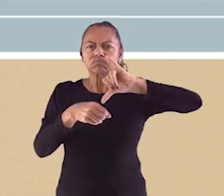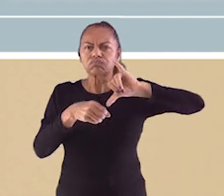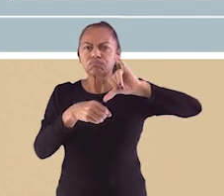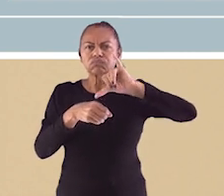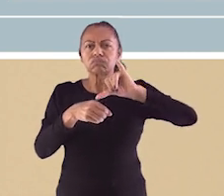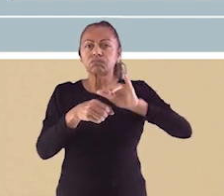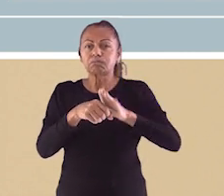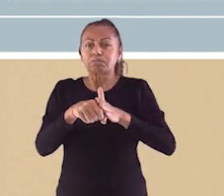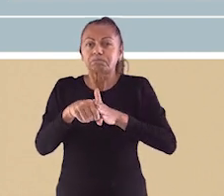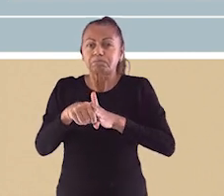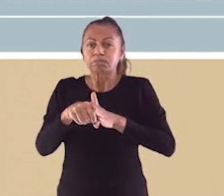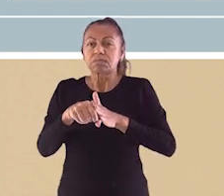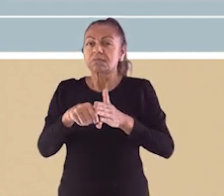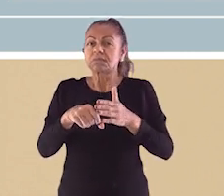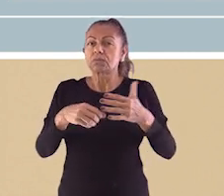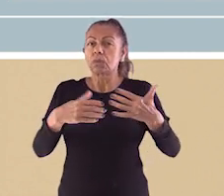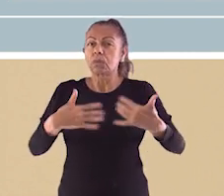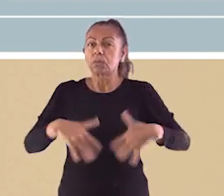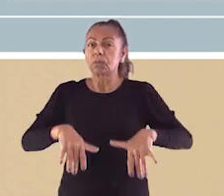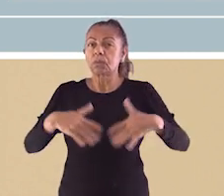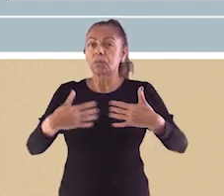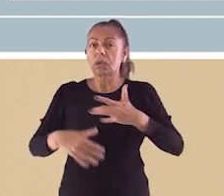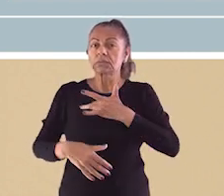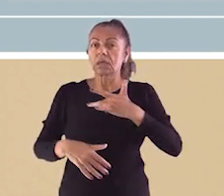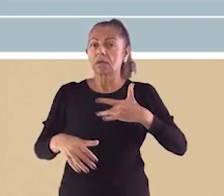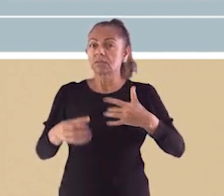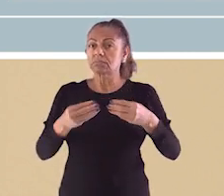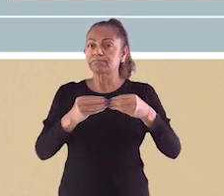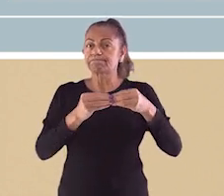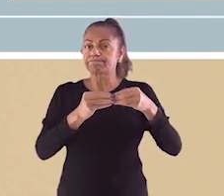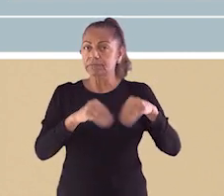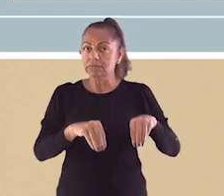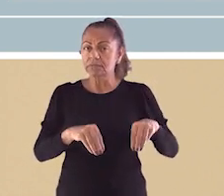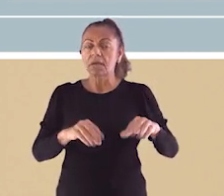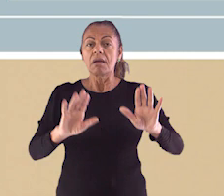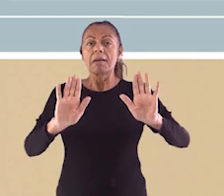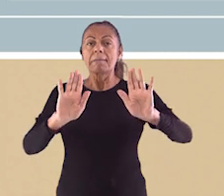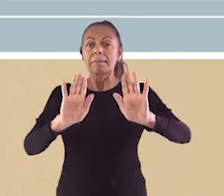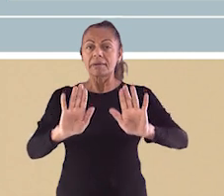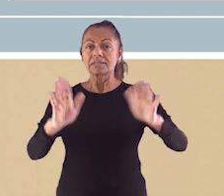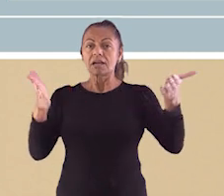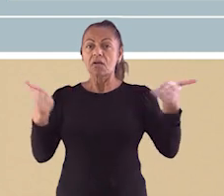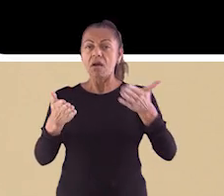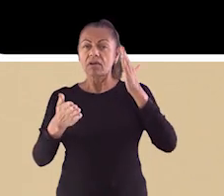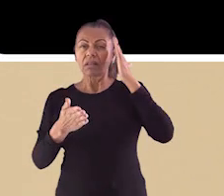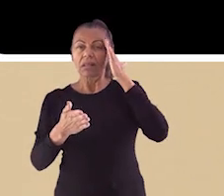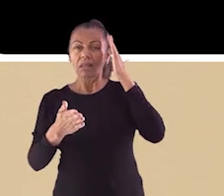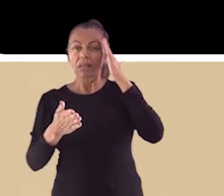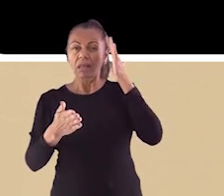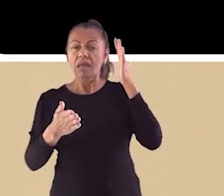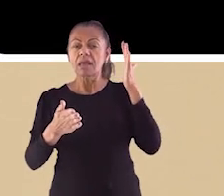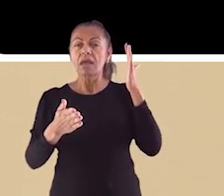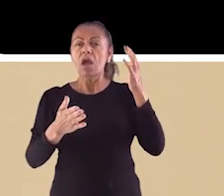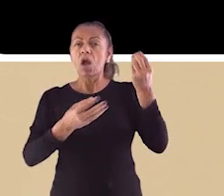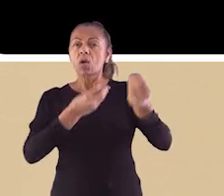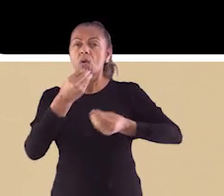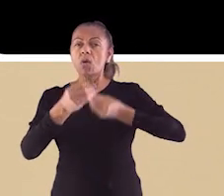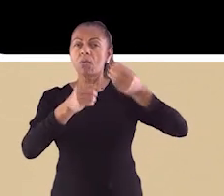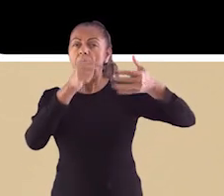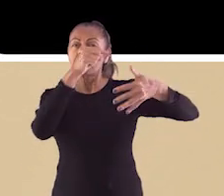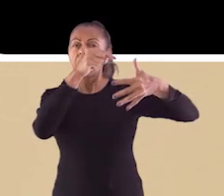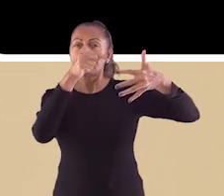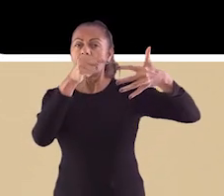meio do acúmulo de gordura e de outros nutrientes nocivos à nossa saúde. Mas agora